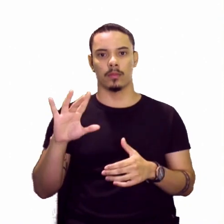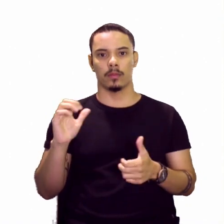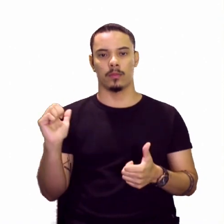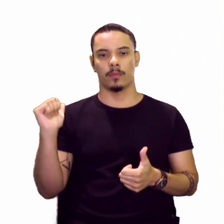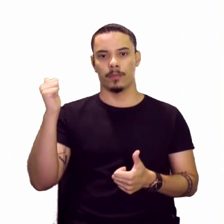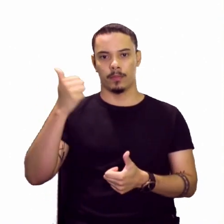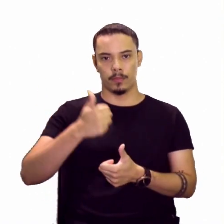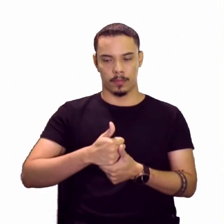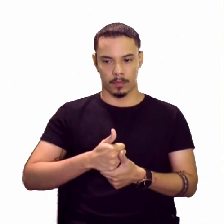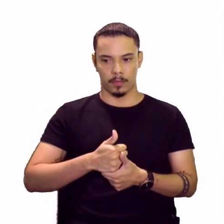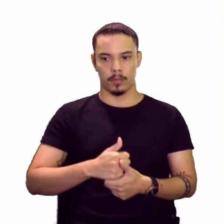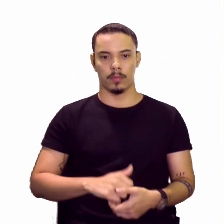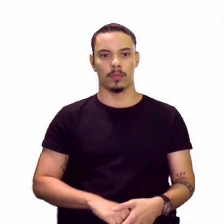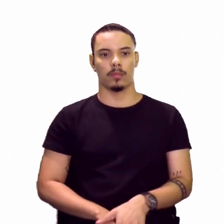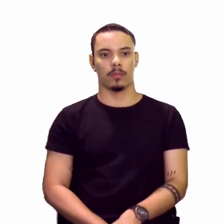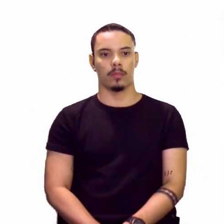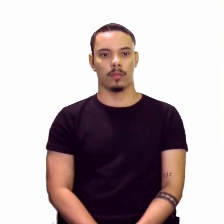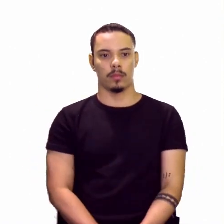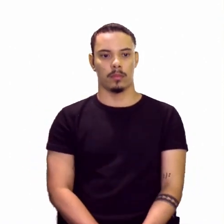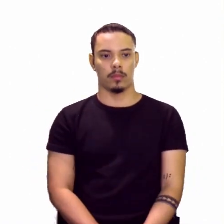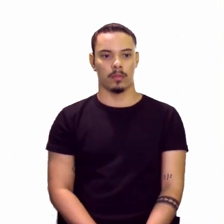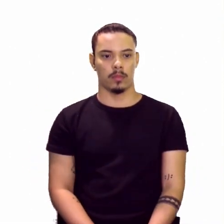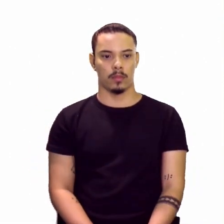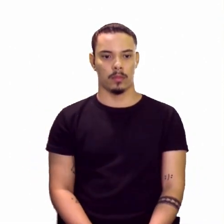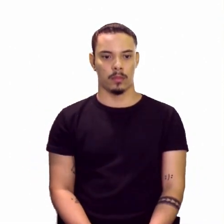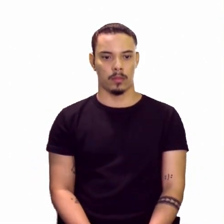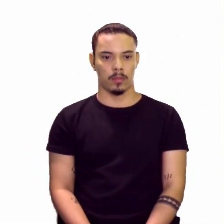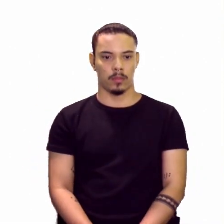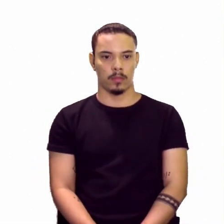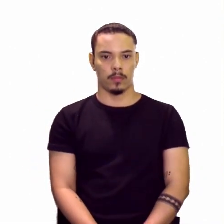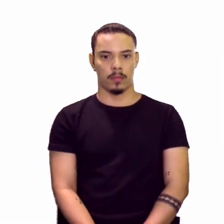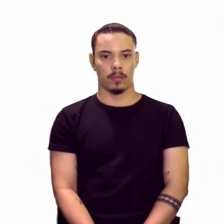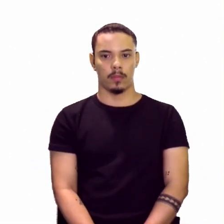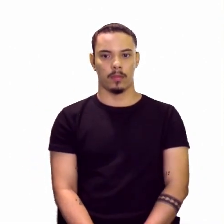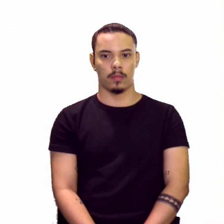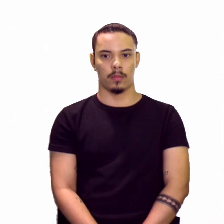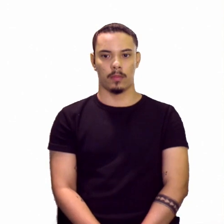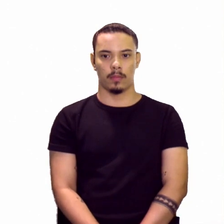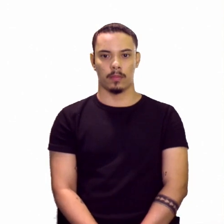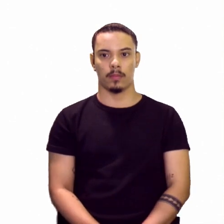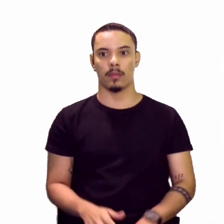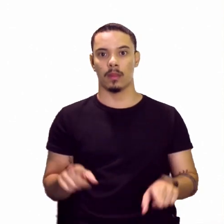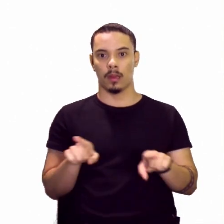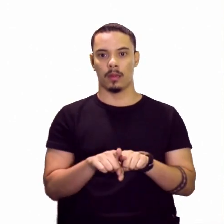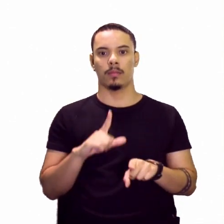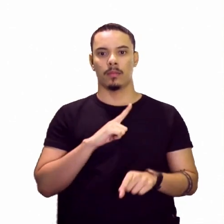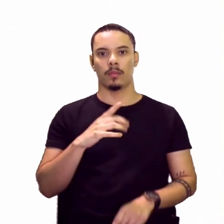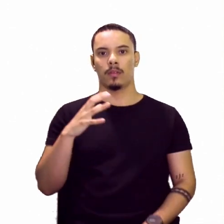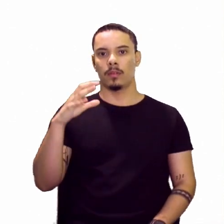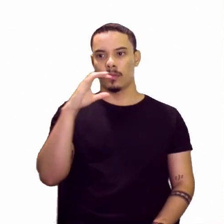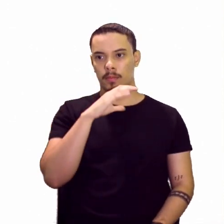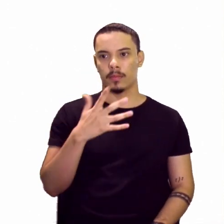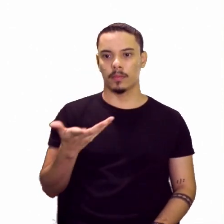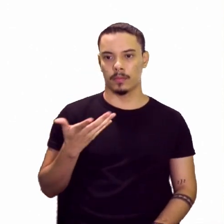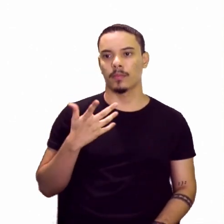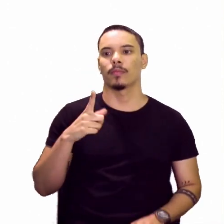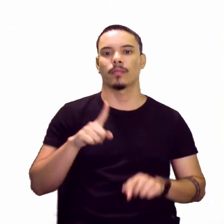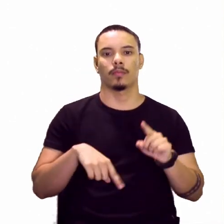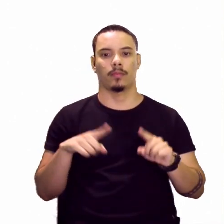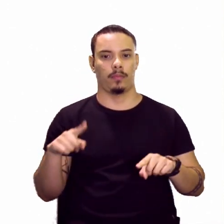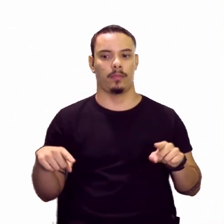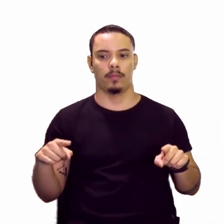tempo. E também, lembrando que no movimento uniformemente variado, a velocidade também varia em função do tempo,